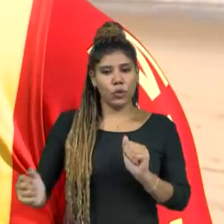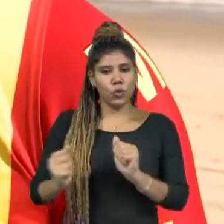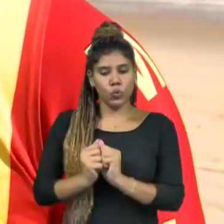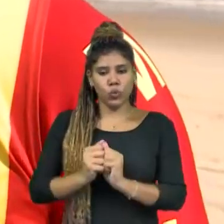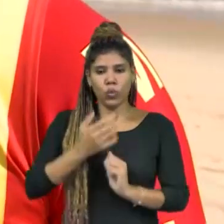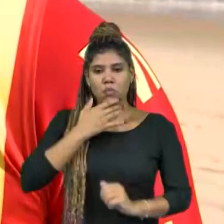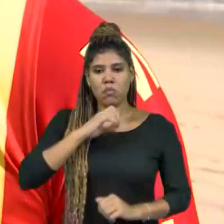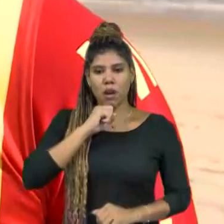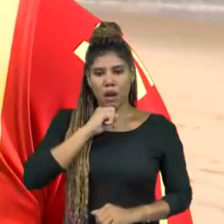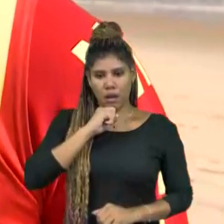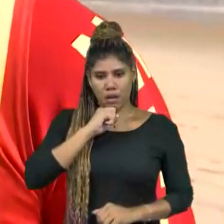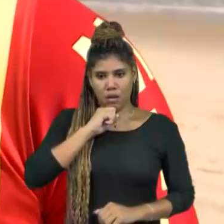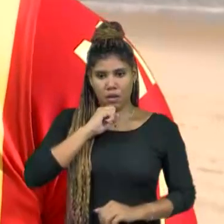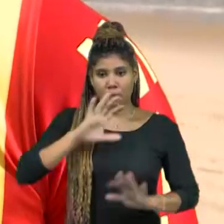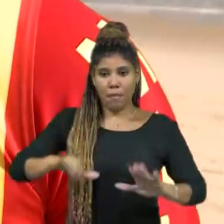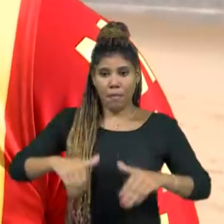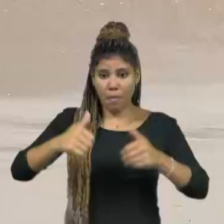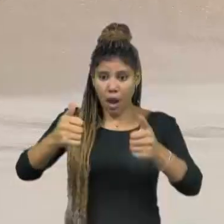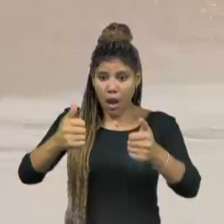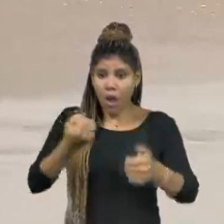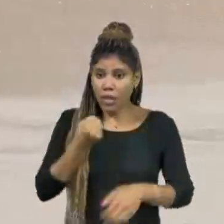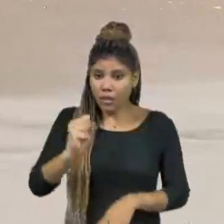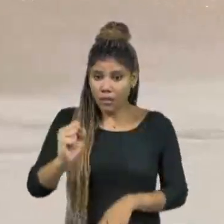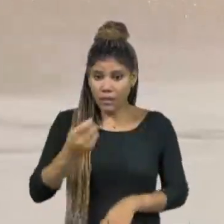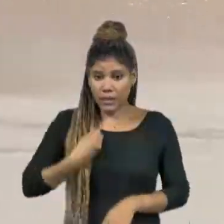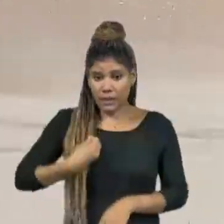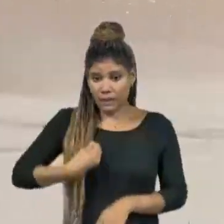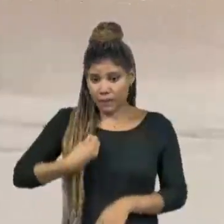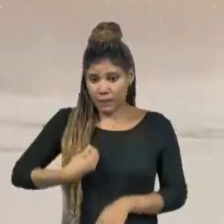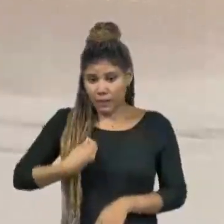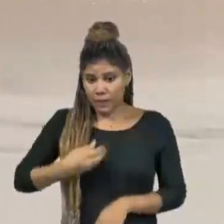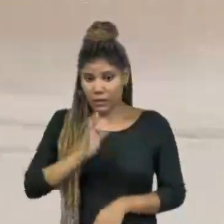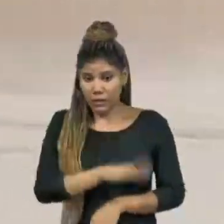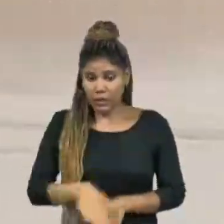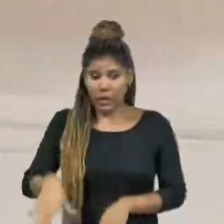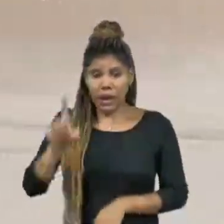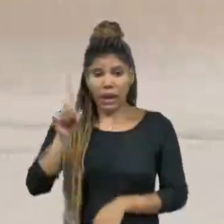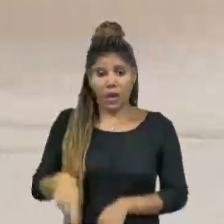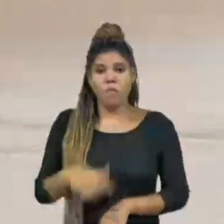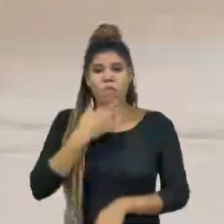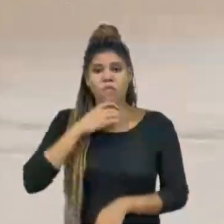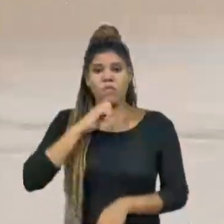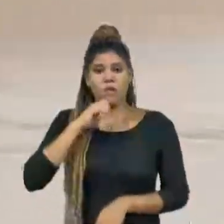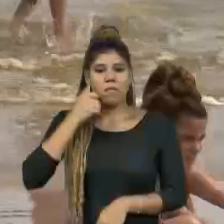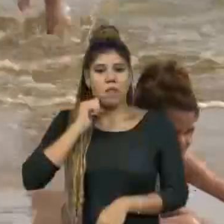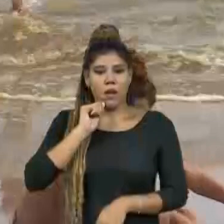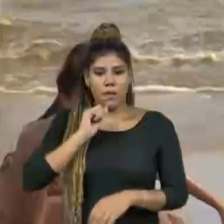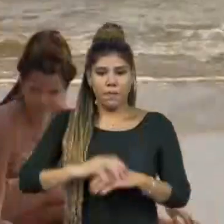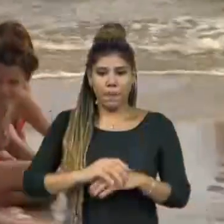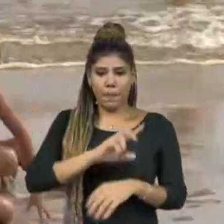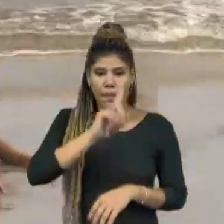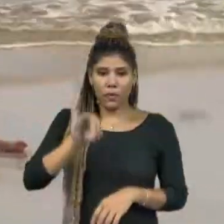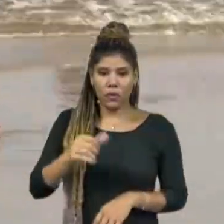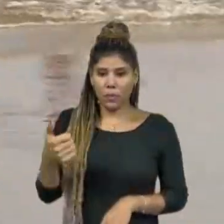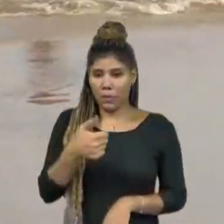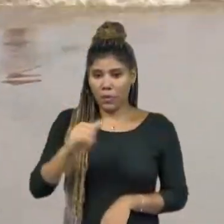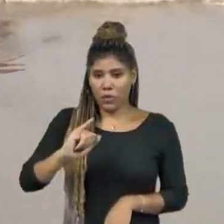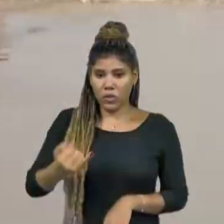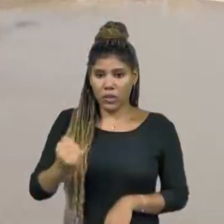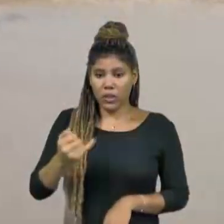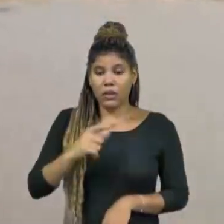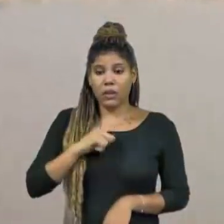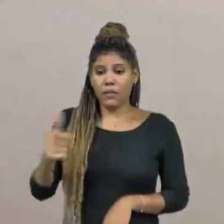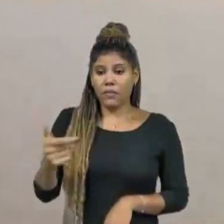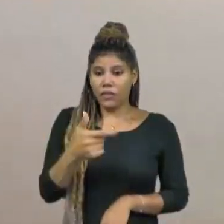melhor guarda-vida para as crianças são os próprios pais. Só no primeiro dia de janeiro de 2023, foram 22 situações